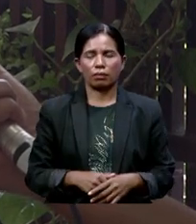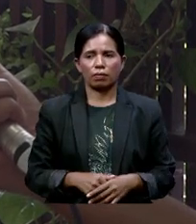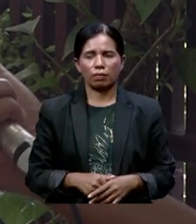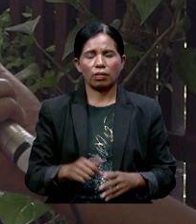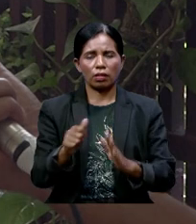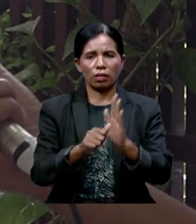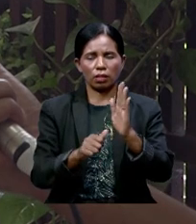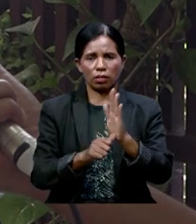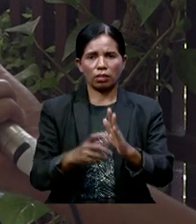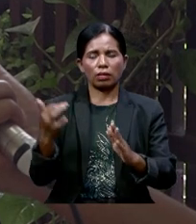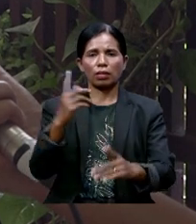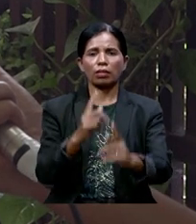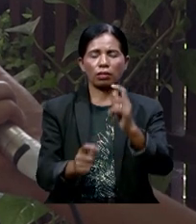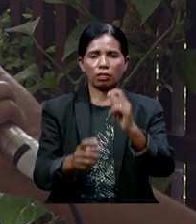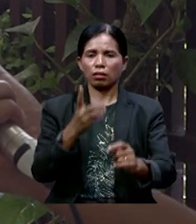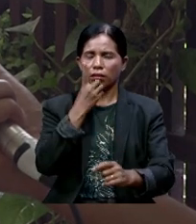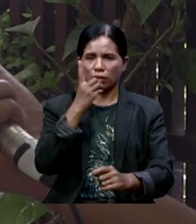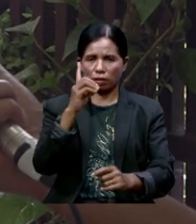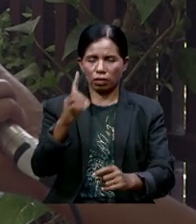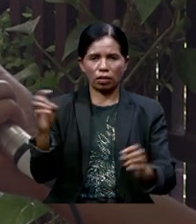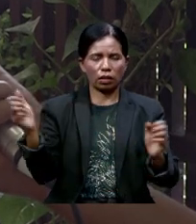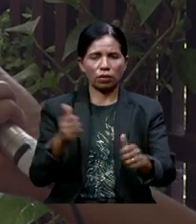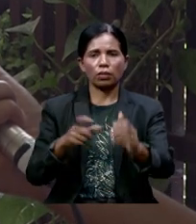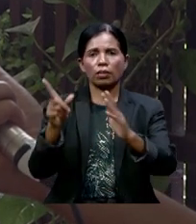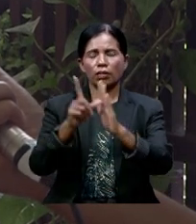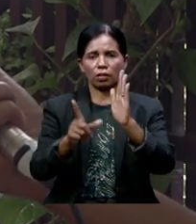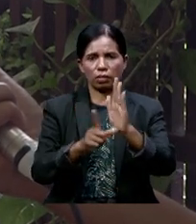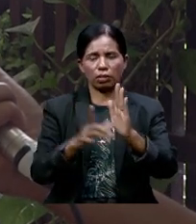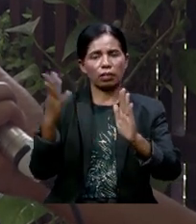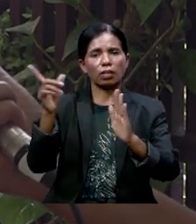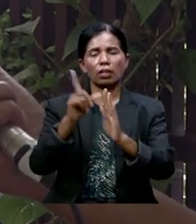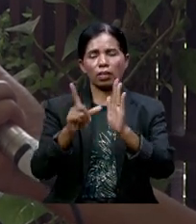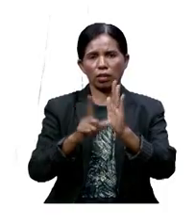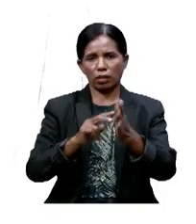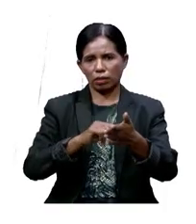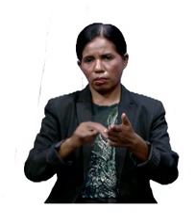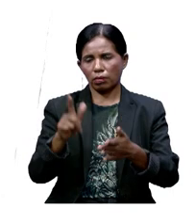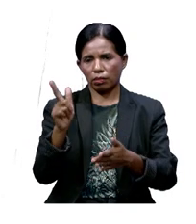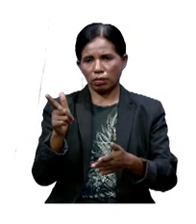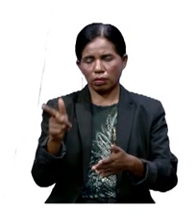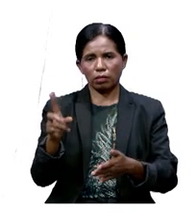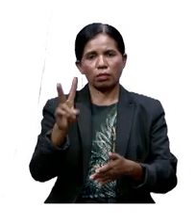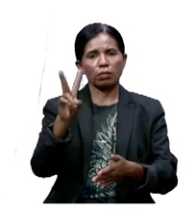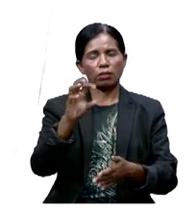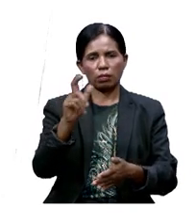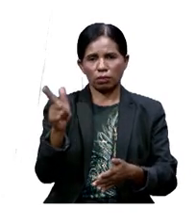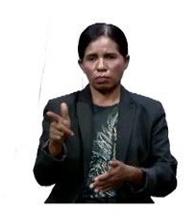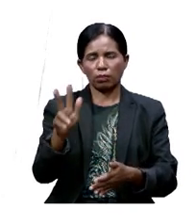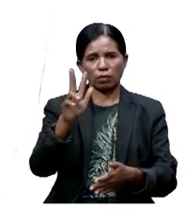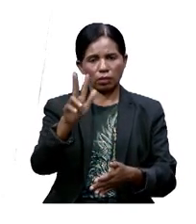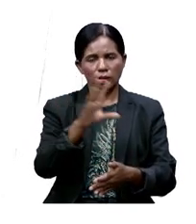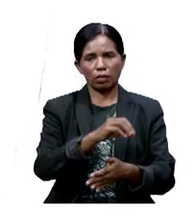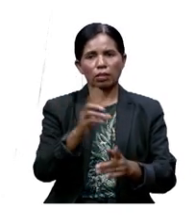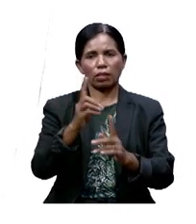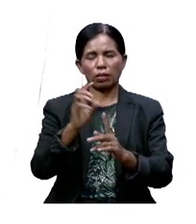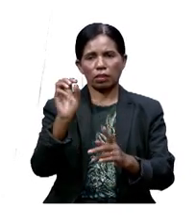Artigo Siranebe Tribunal declara inconstitucional e alteração decreto lei número Ruanulu barra Rion Rua Ruanulu Recintoro e a